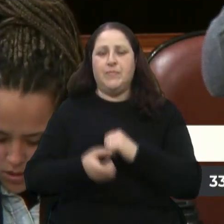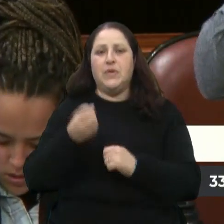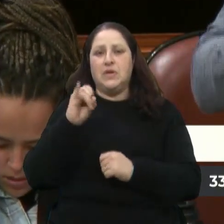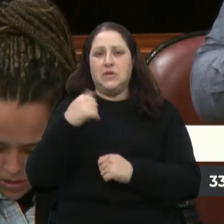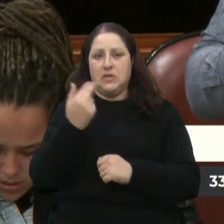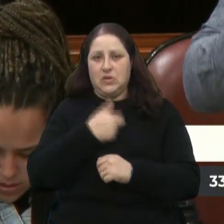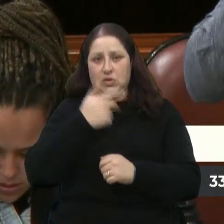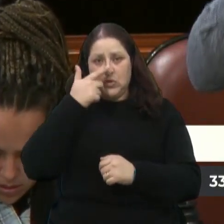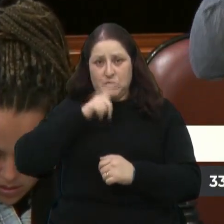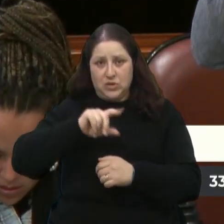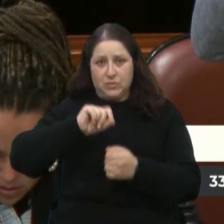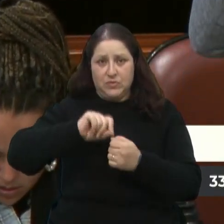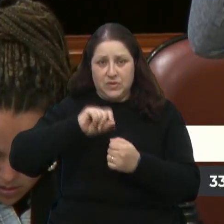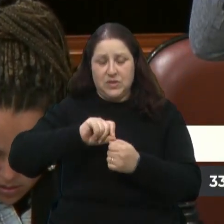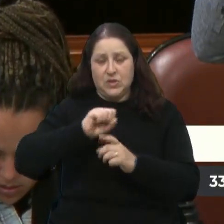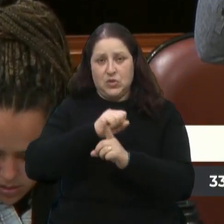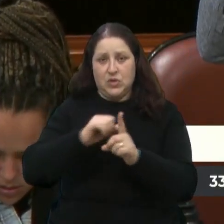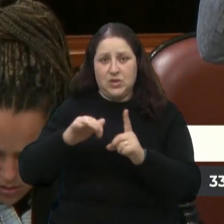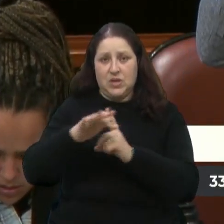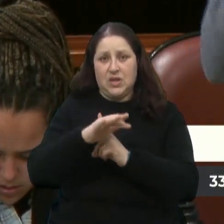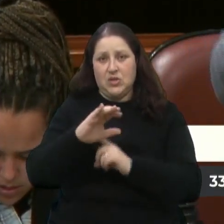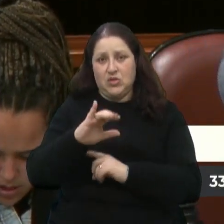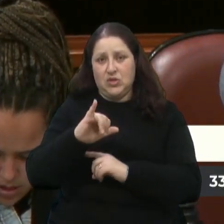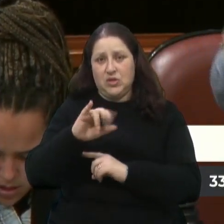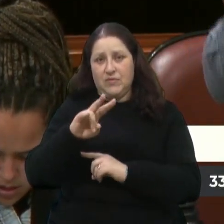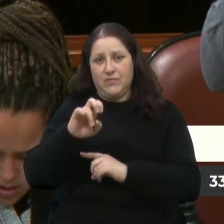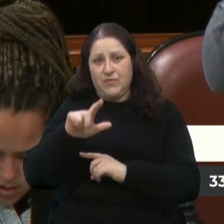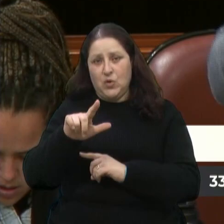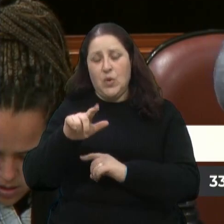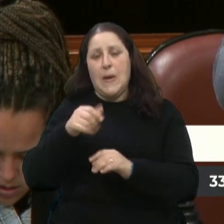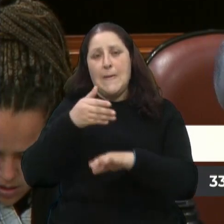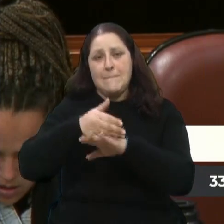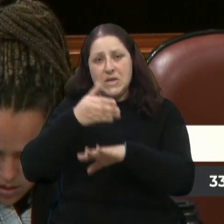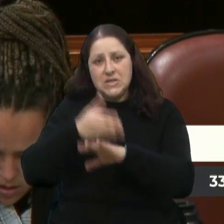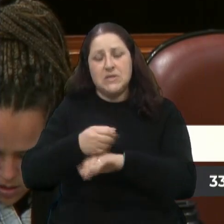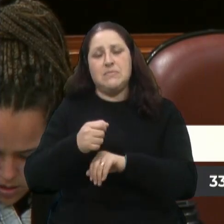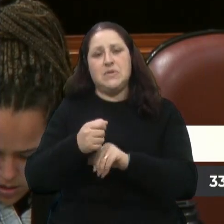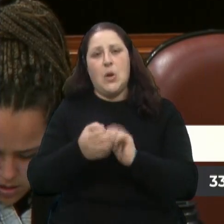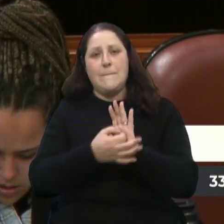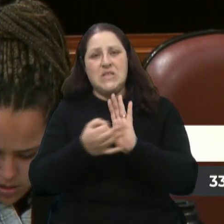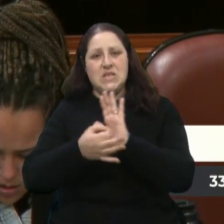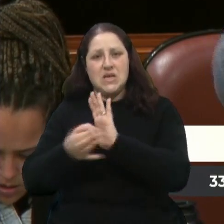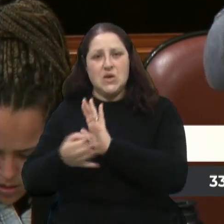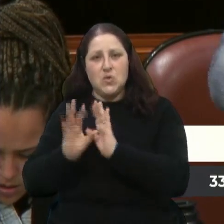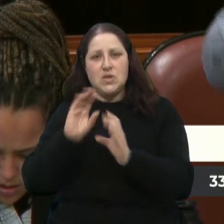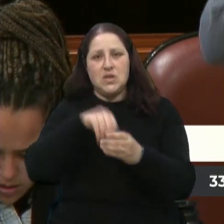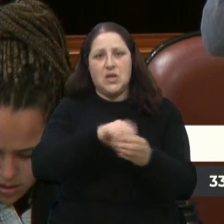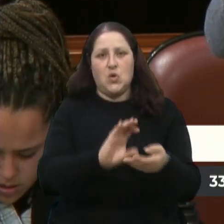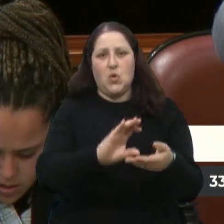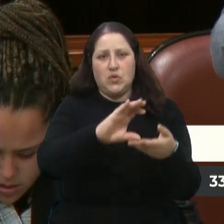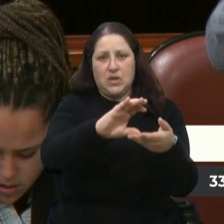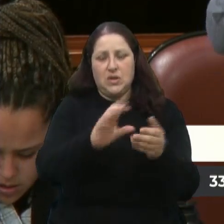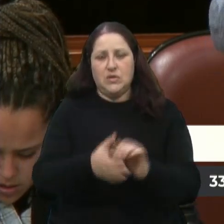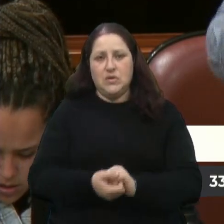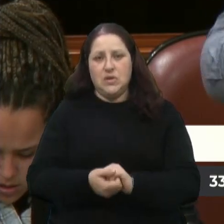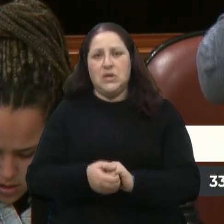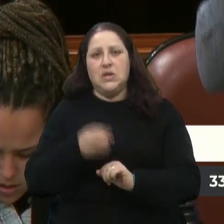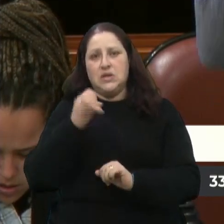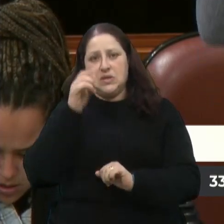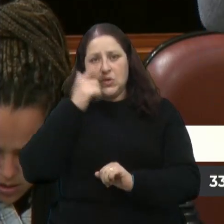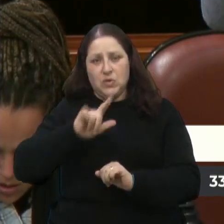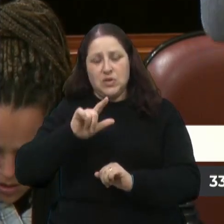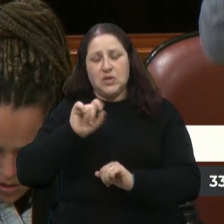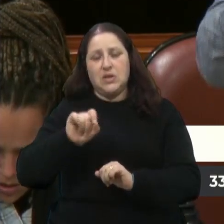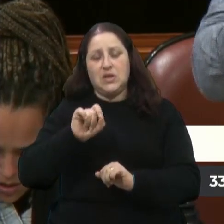conseguimos fazer com que a sociedade civil participe, opine, né, e as informações